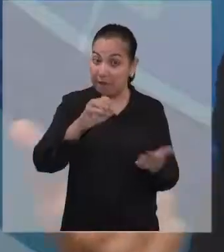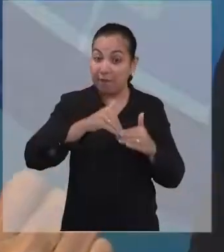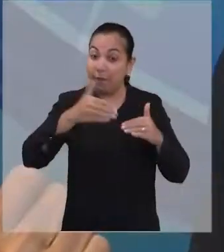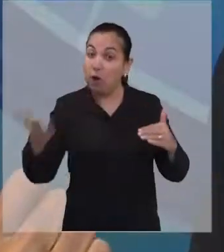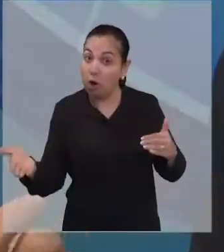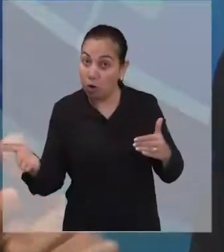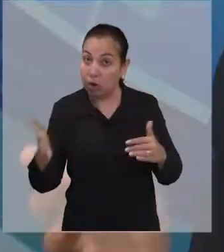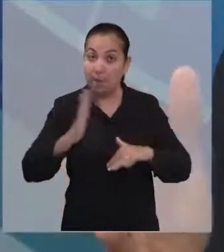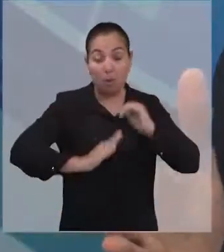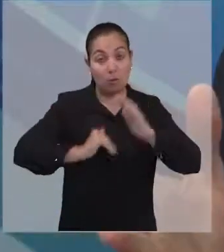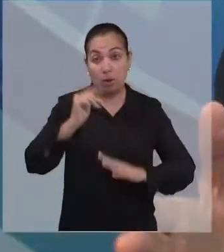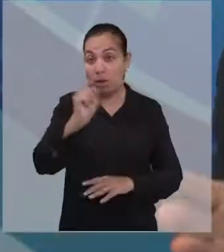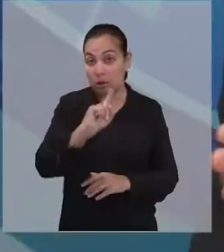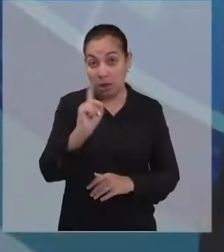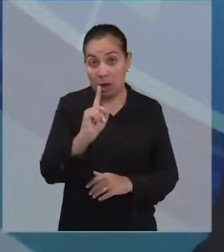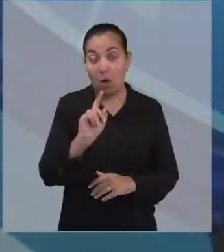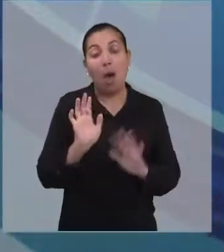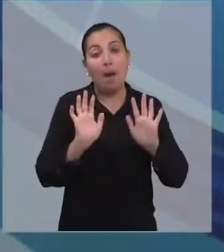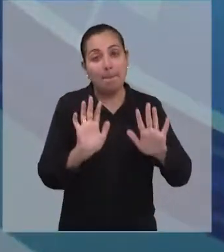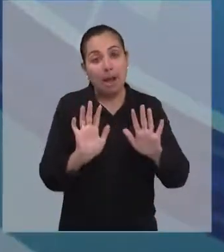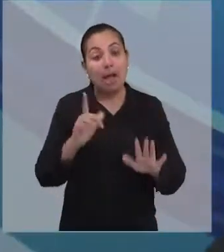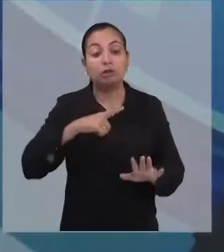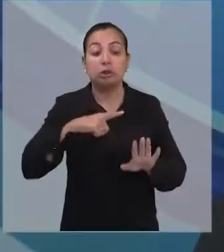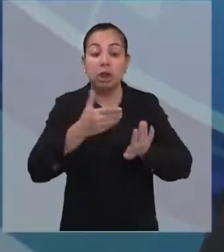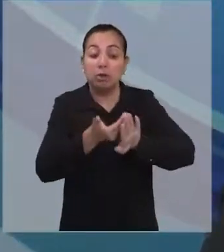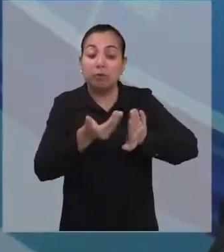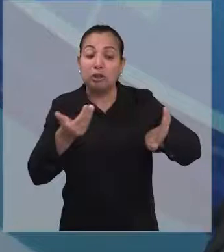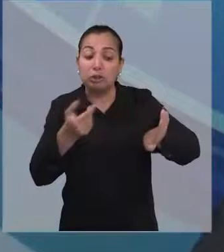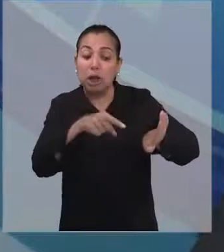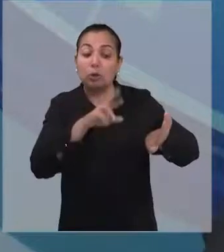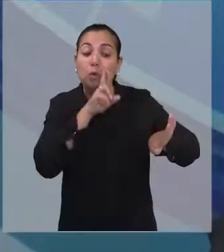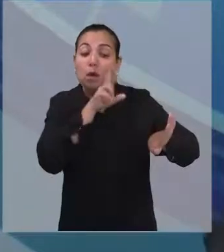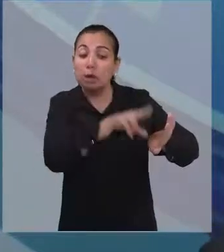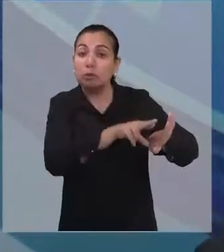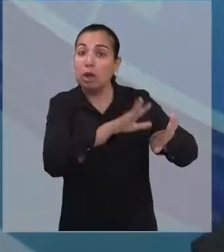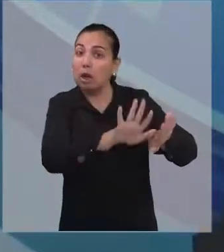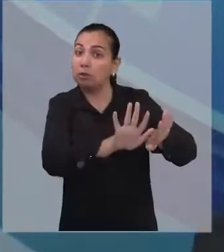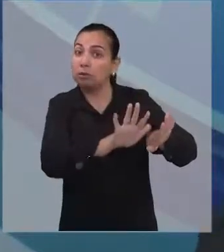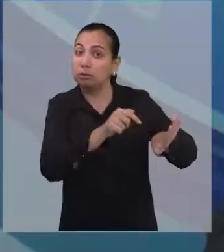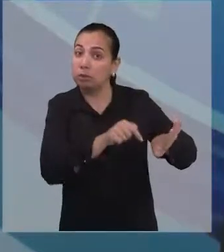eu volto a dizer, é uma ideia que é afastada pelos resultados, pelos inúmeros